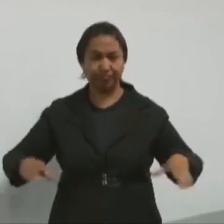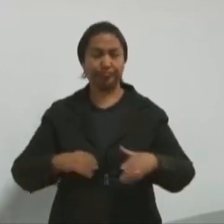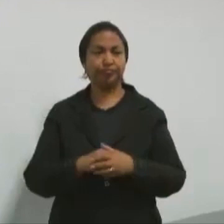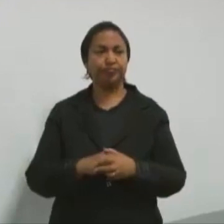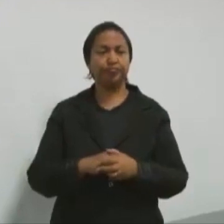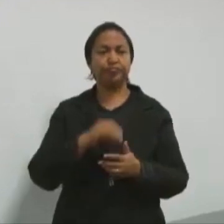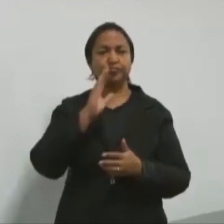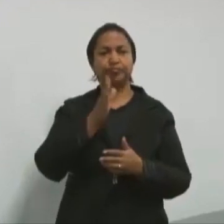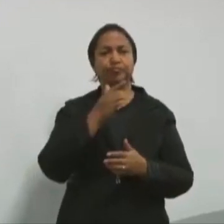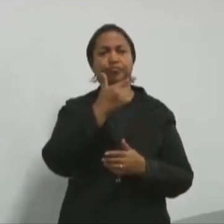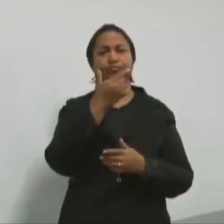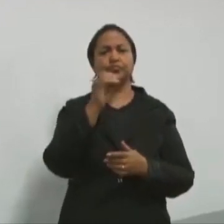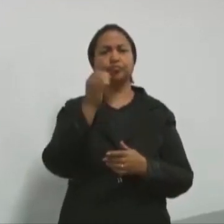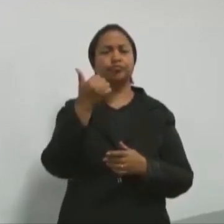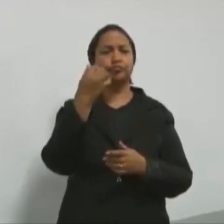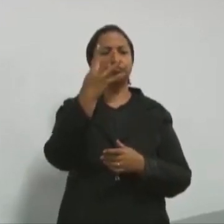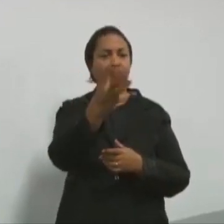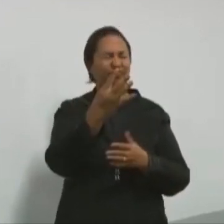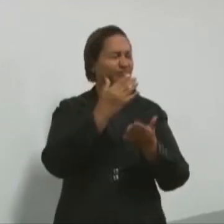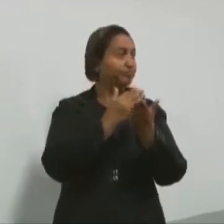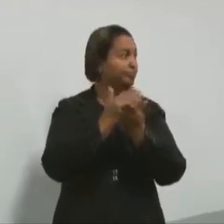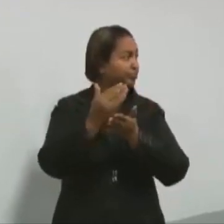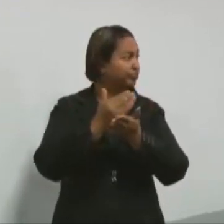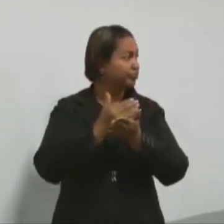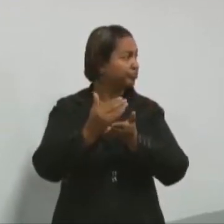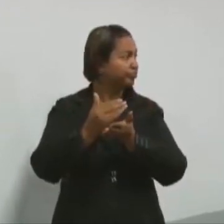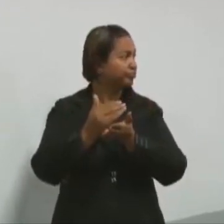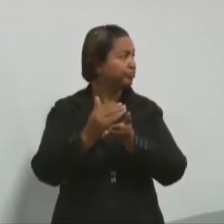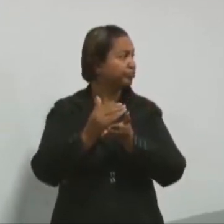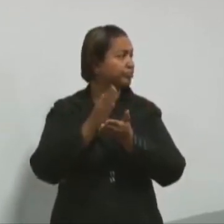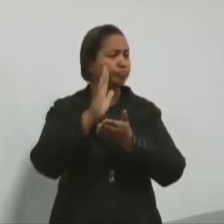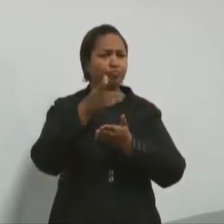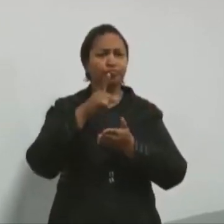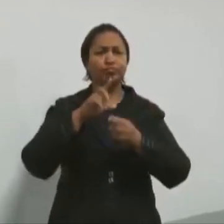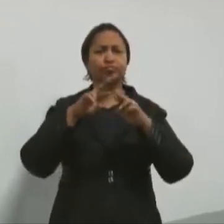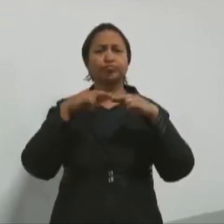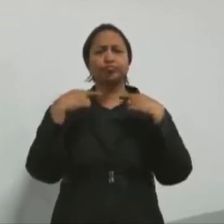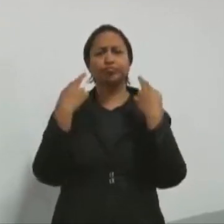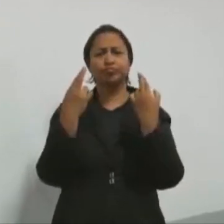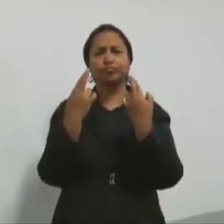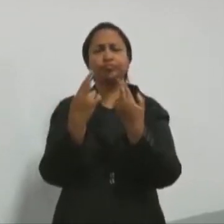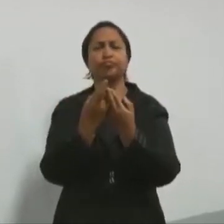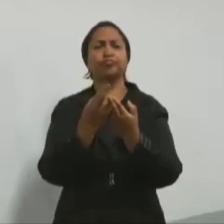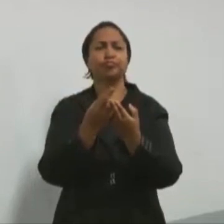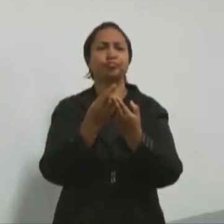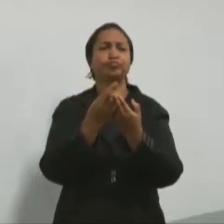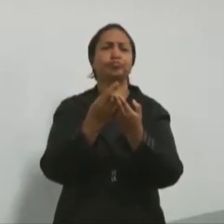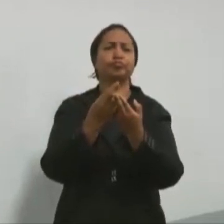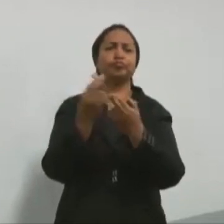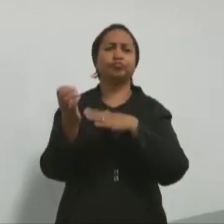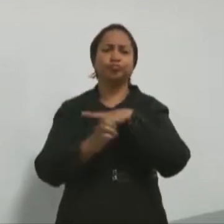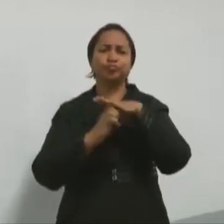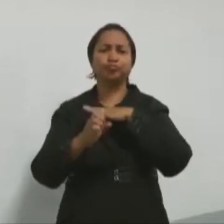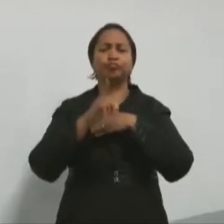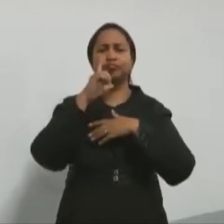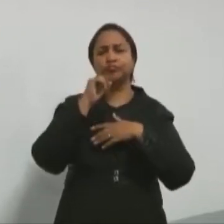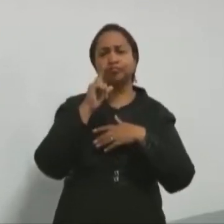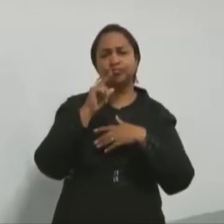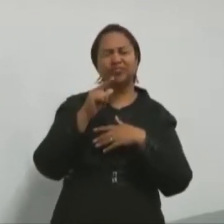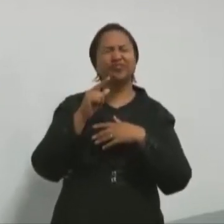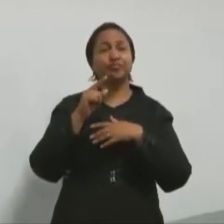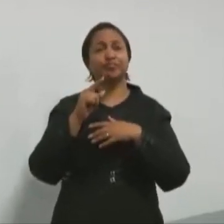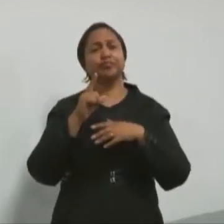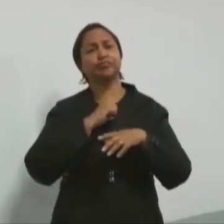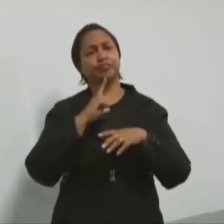começamos 00 é do elias nós tivemos uma série de reuniões que a saneago inclusive com os profissionais os técnicos goiânia